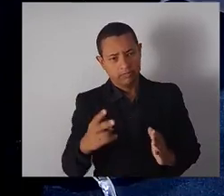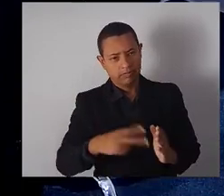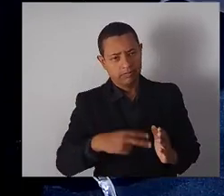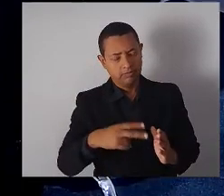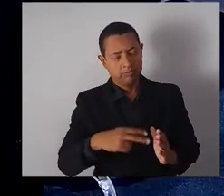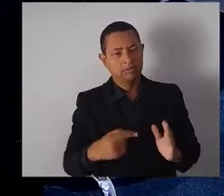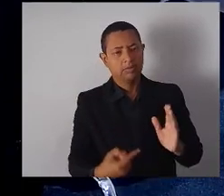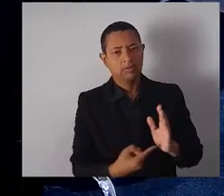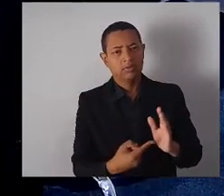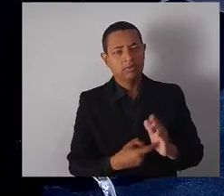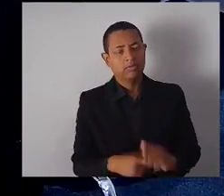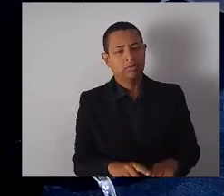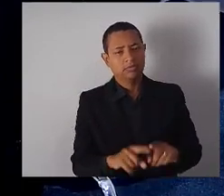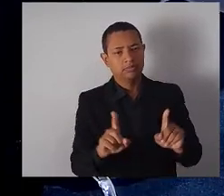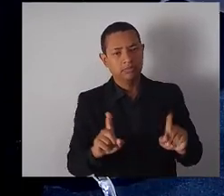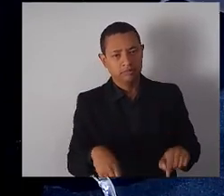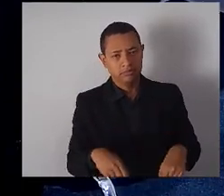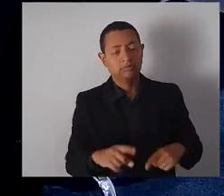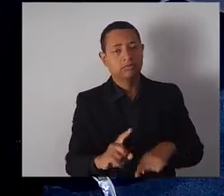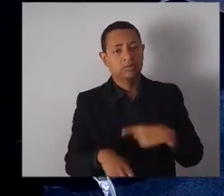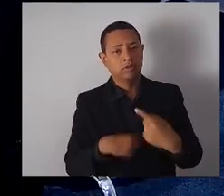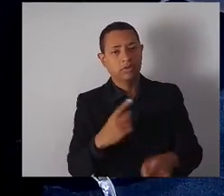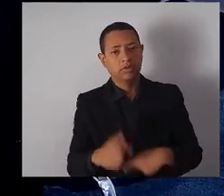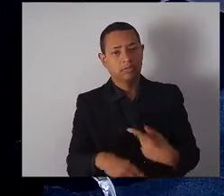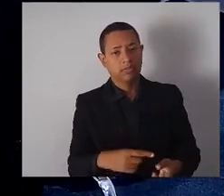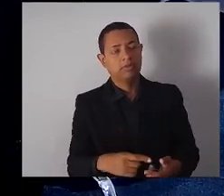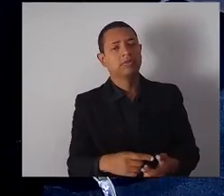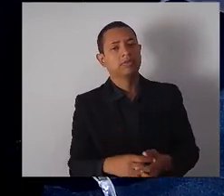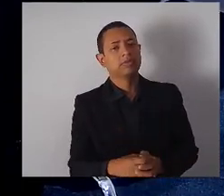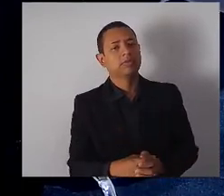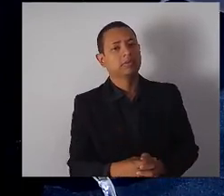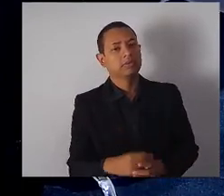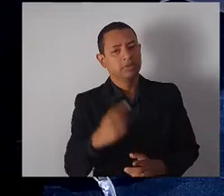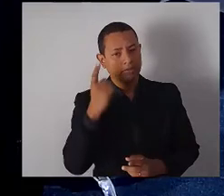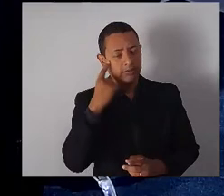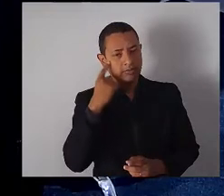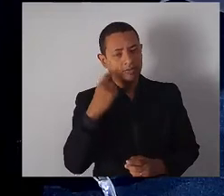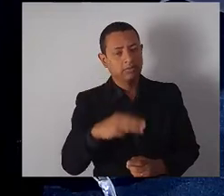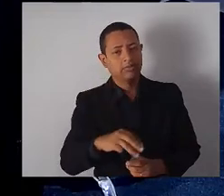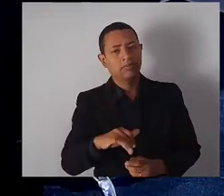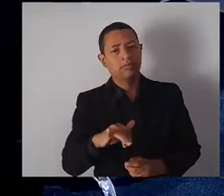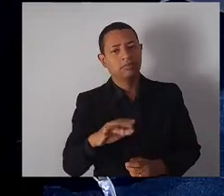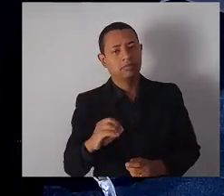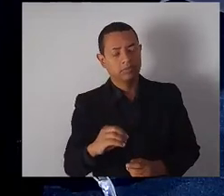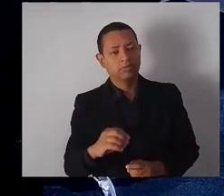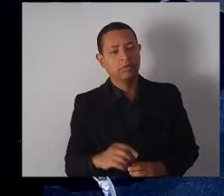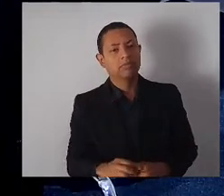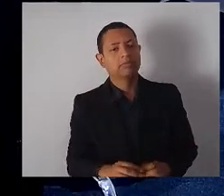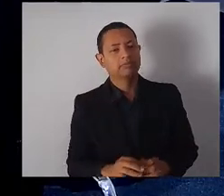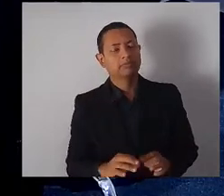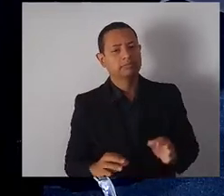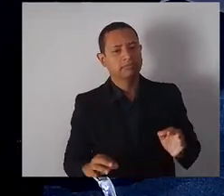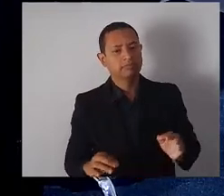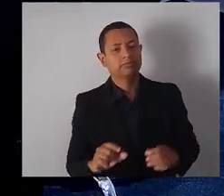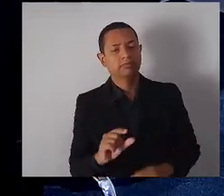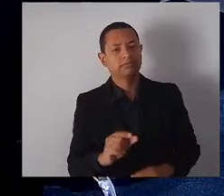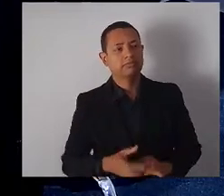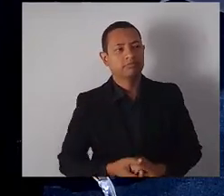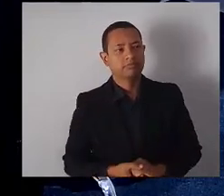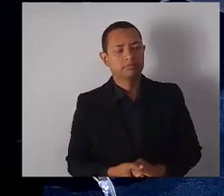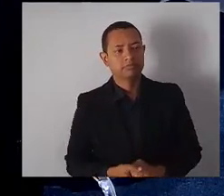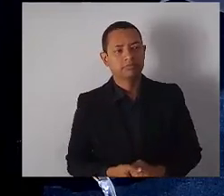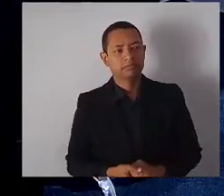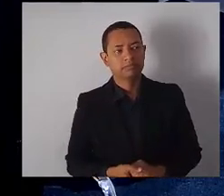emenda, para depois eu avançar acerca do mérito de forma mais alongada. Desembargador Érico,